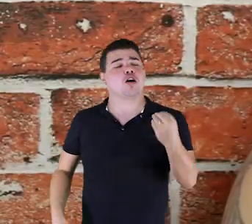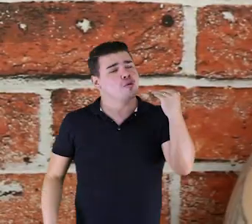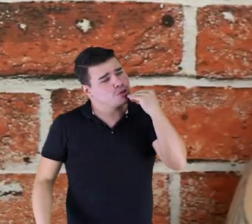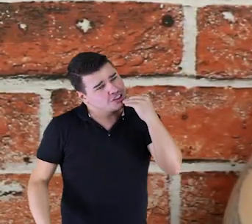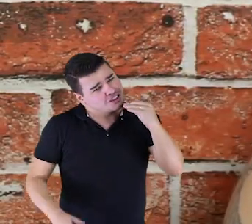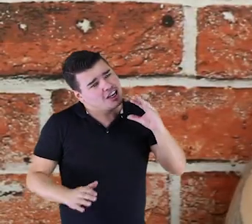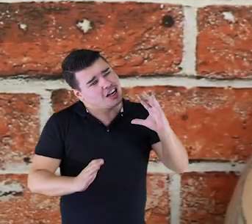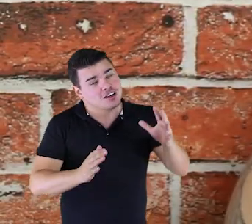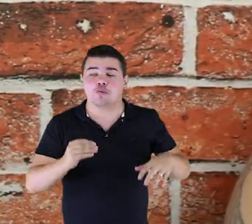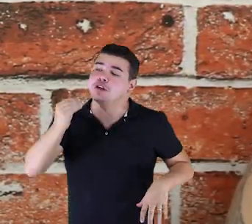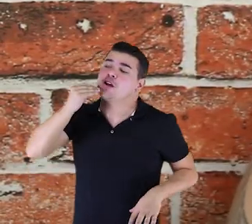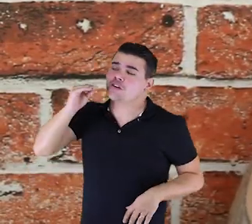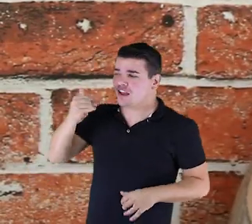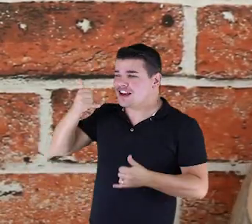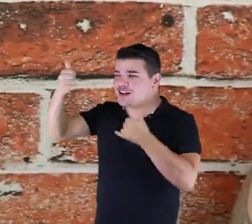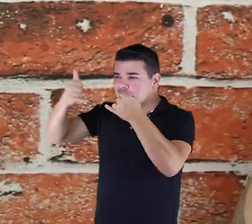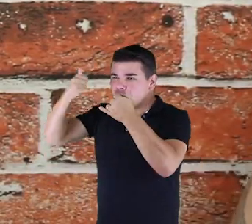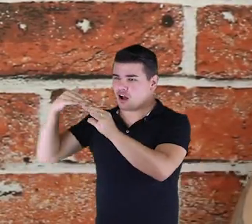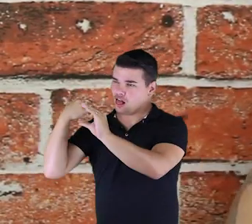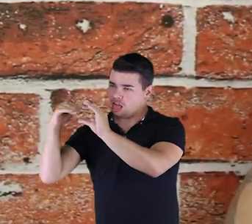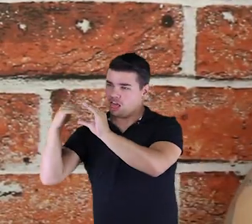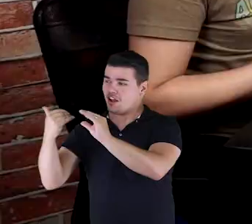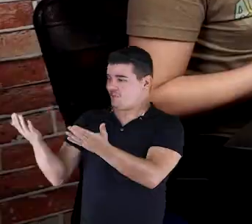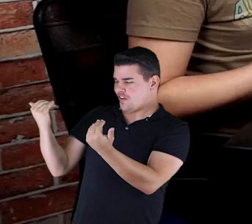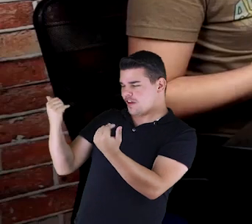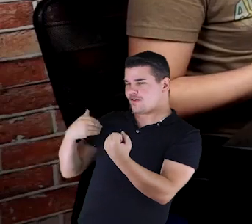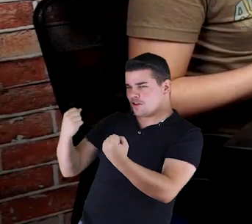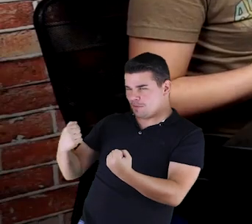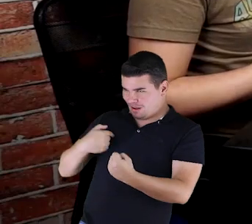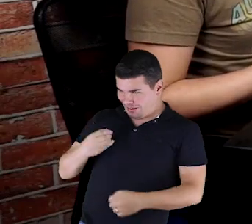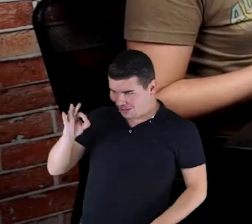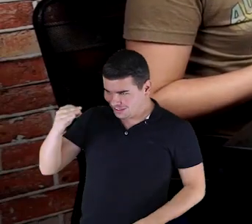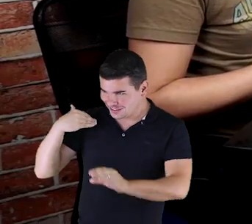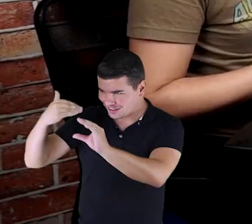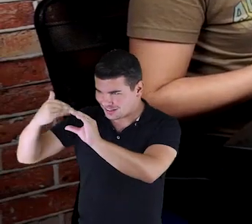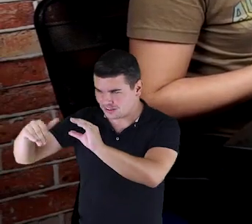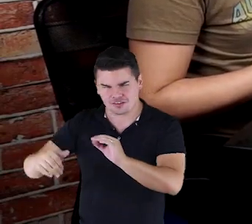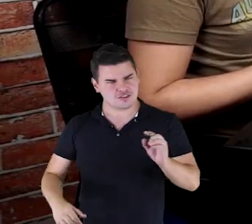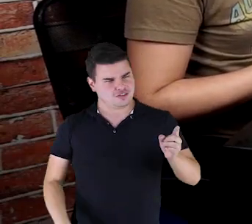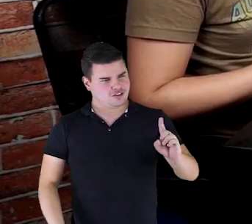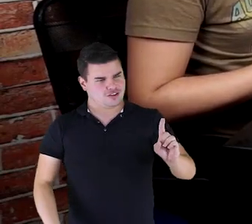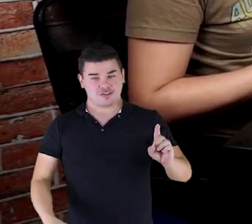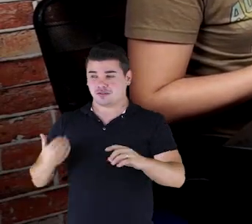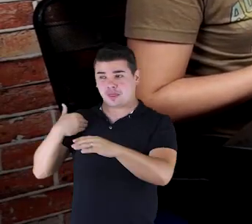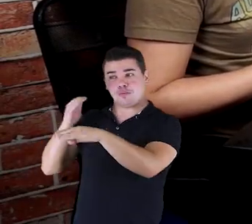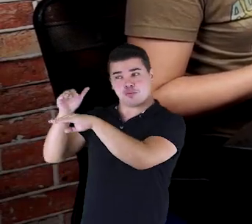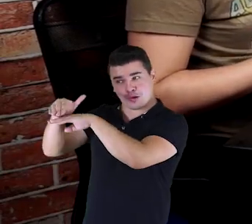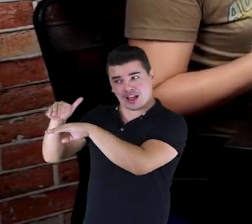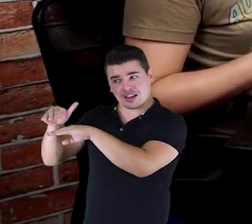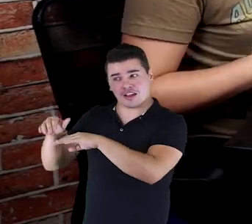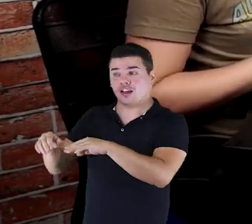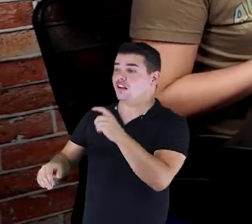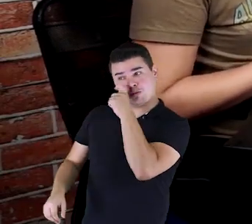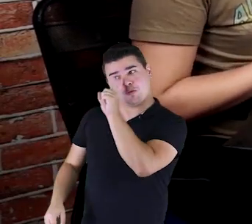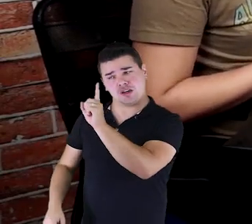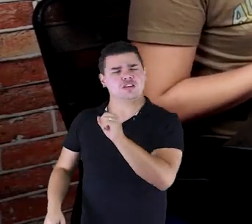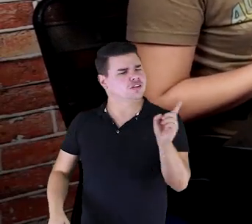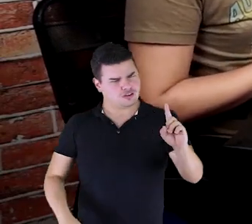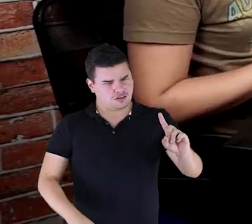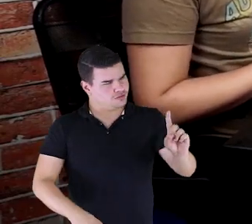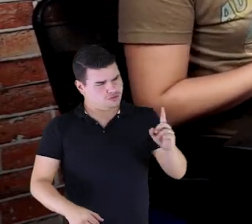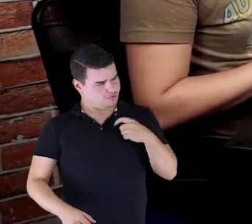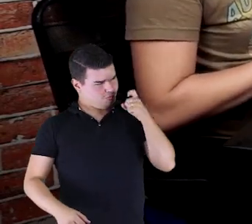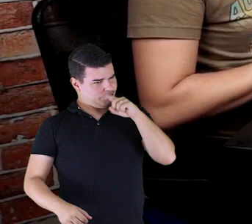Oportunidade do tipo o quê? Ela te ligou, te mandou DM e veio me comer, alguma coisa assim? Cid coça a cabeça. Não. Quer pular? Quer pular? Não. Não mente, então. Não, tô mentindo. Você pode